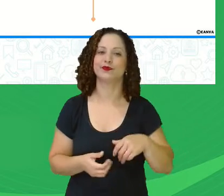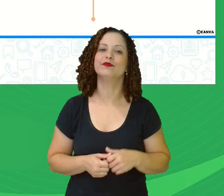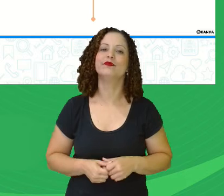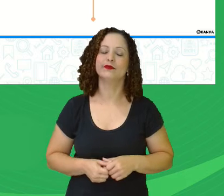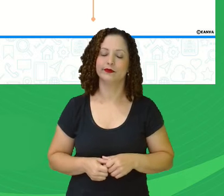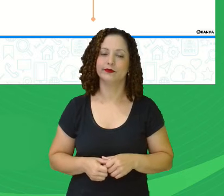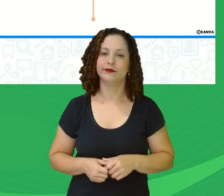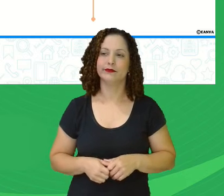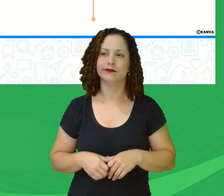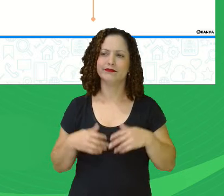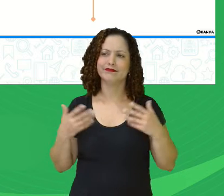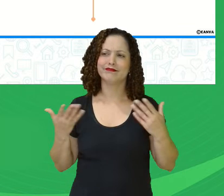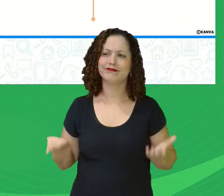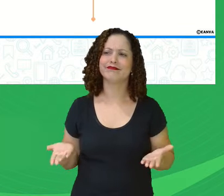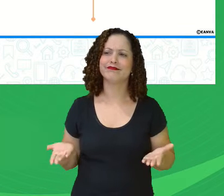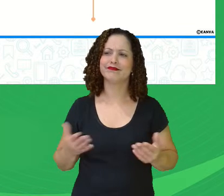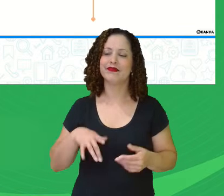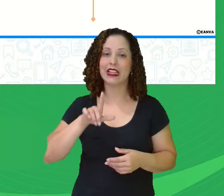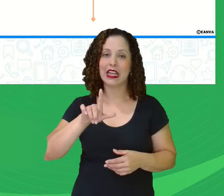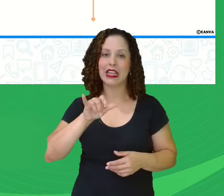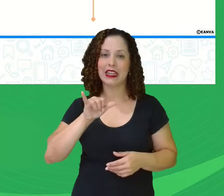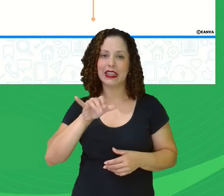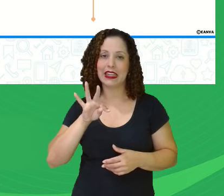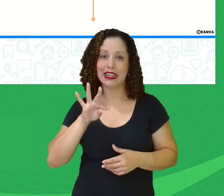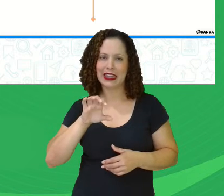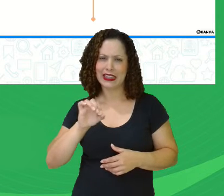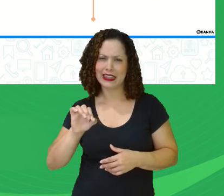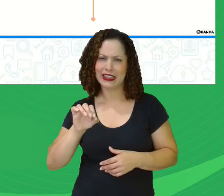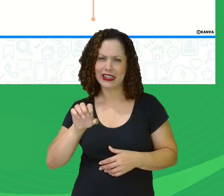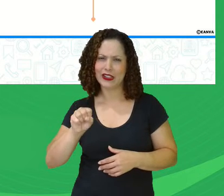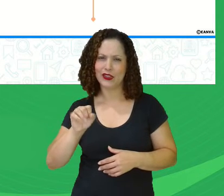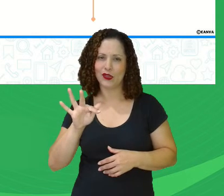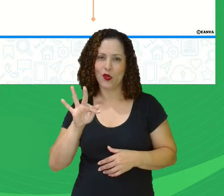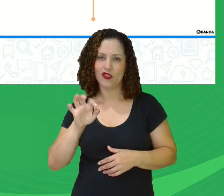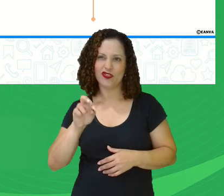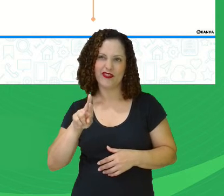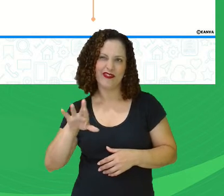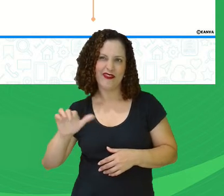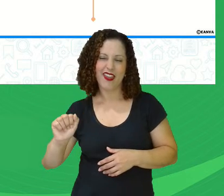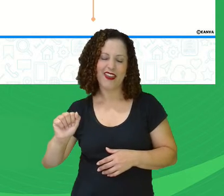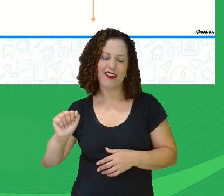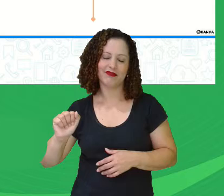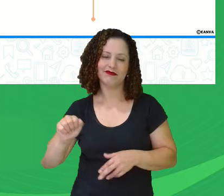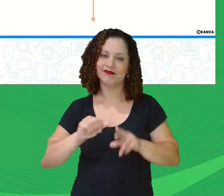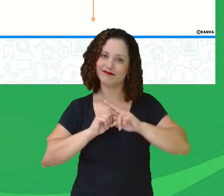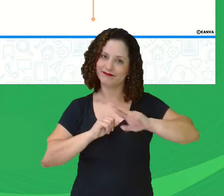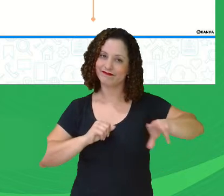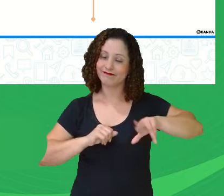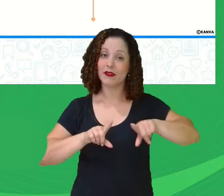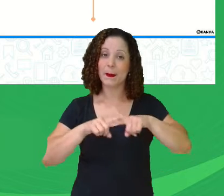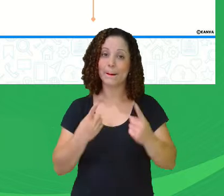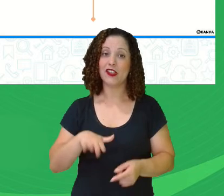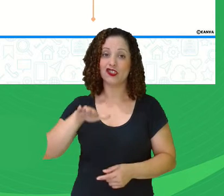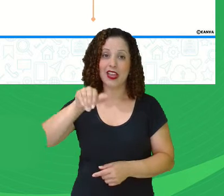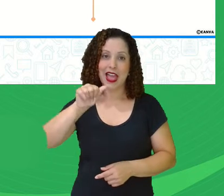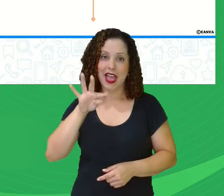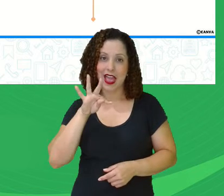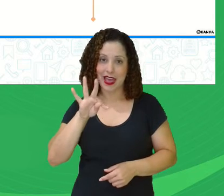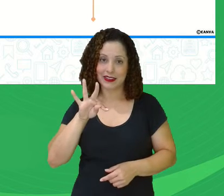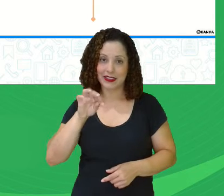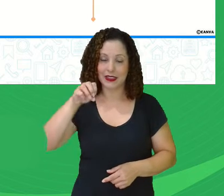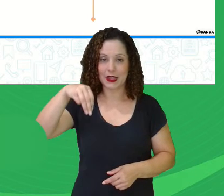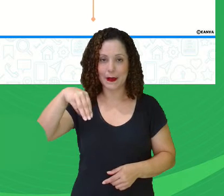nossa biosfera. Lito, já não tem uma palavra tão próxima que a gente possa relacionar, mas eu tenho